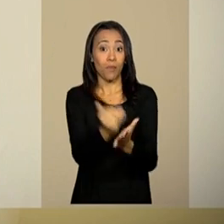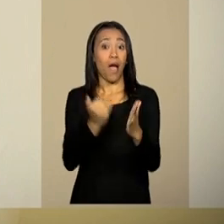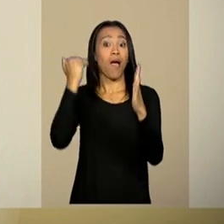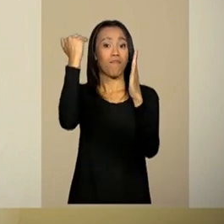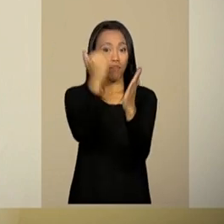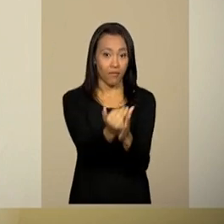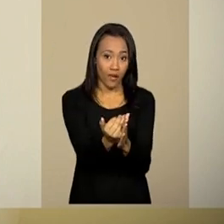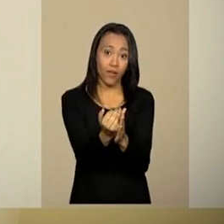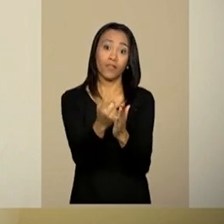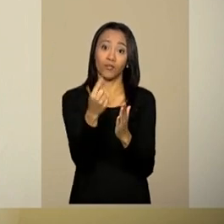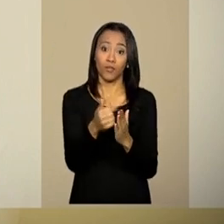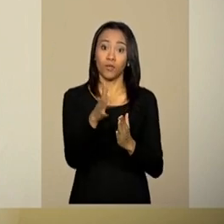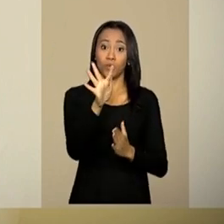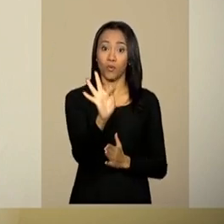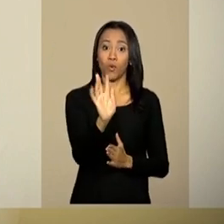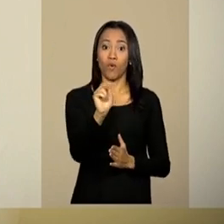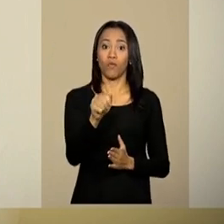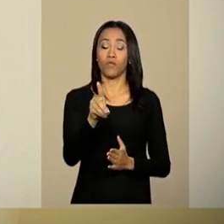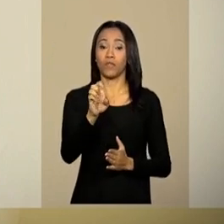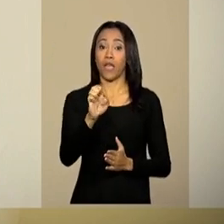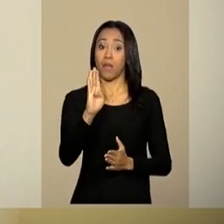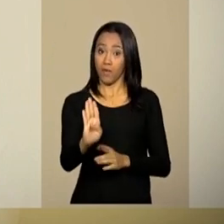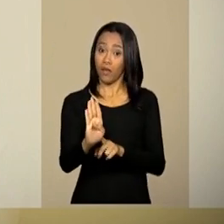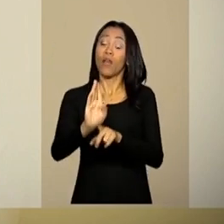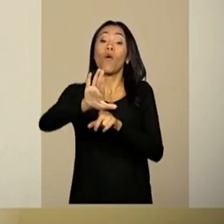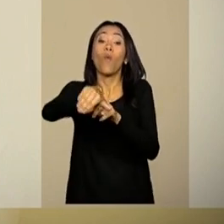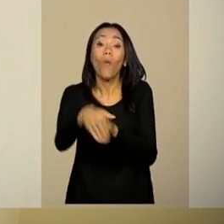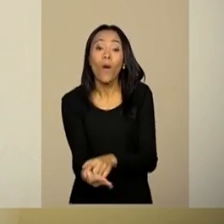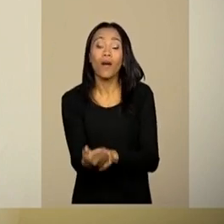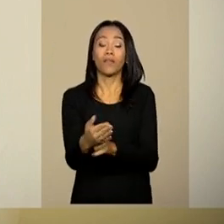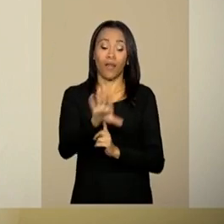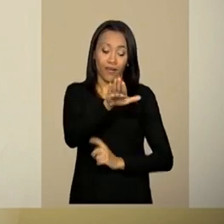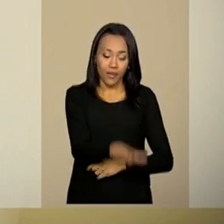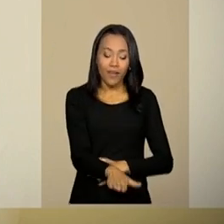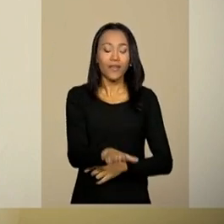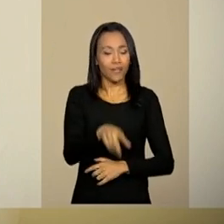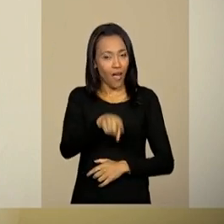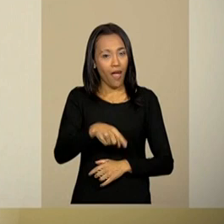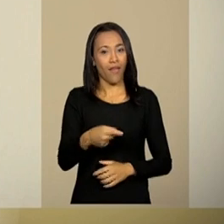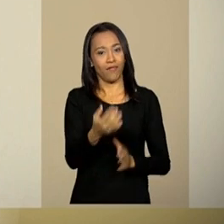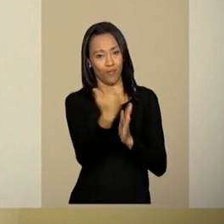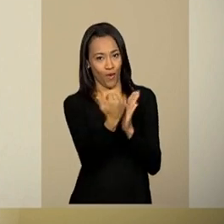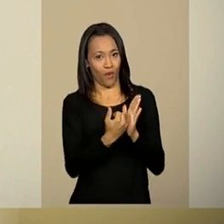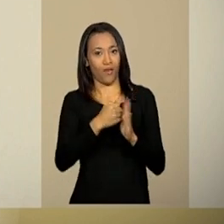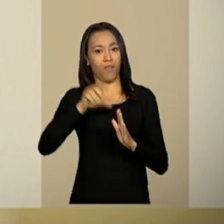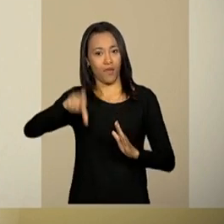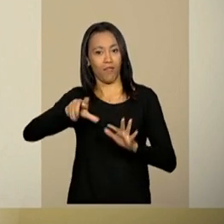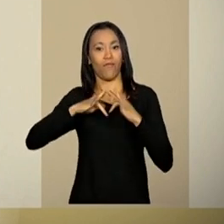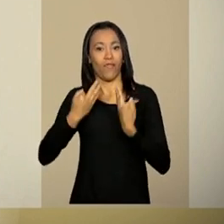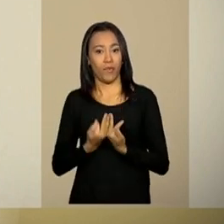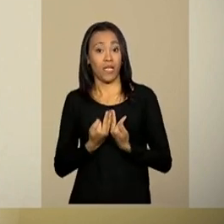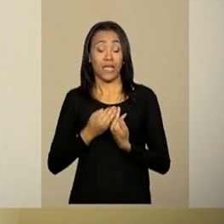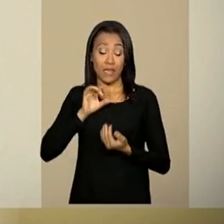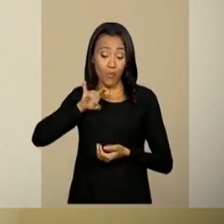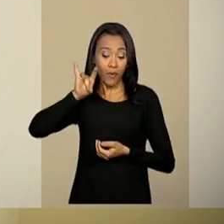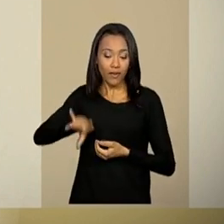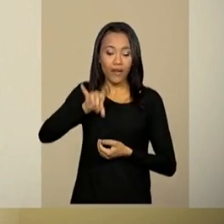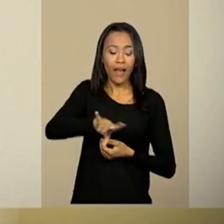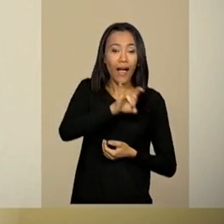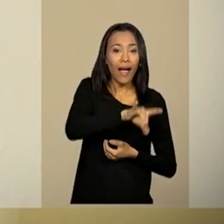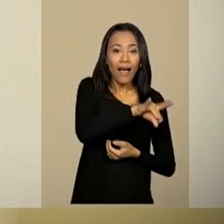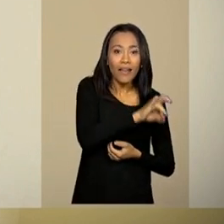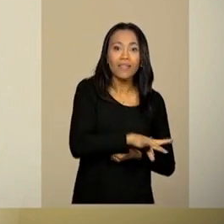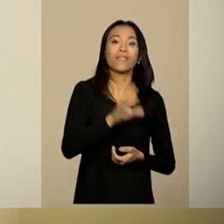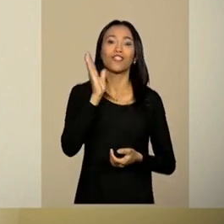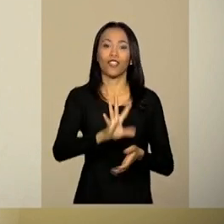de recursos do fundeb quando a criança é do Bolsa Família e recebe por cada uma das crianças que